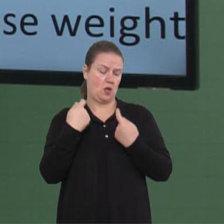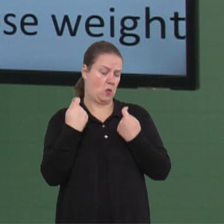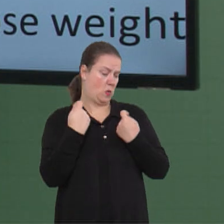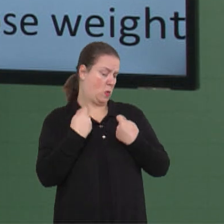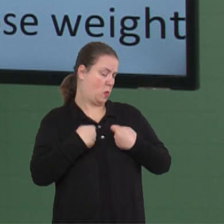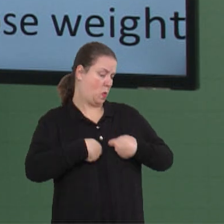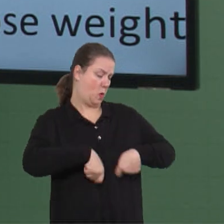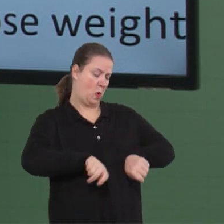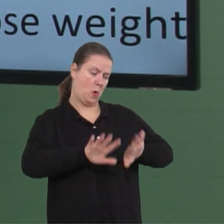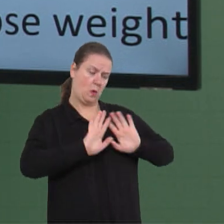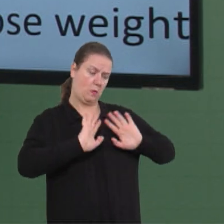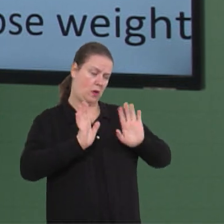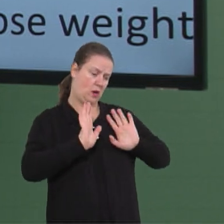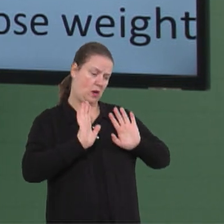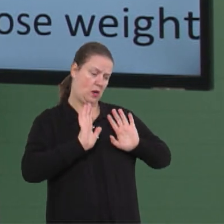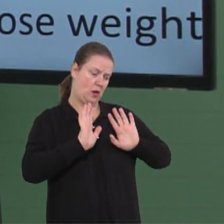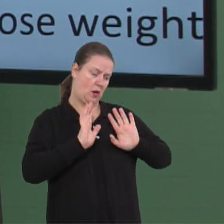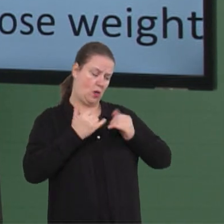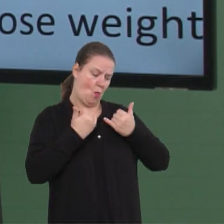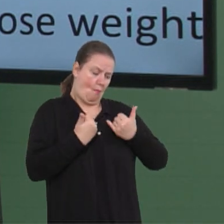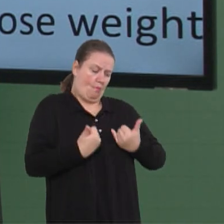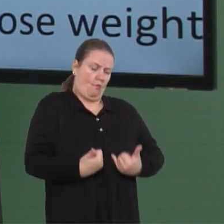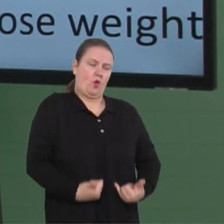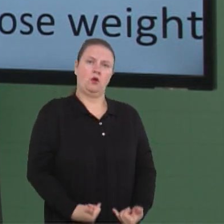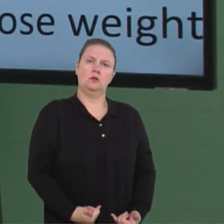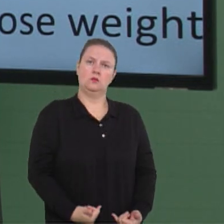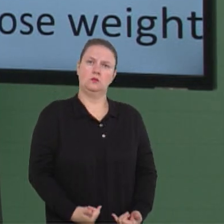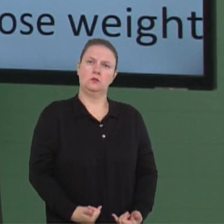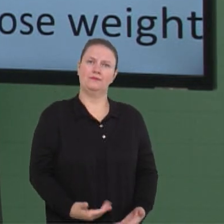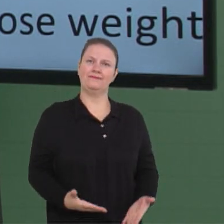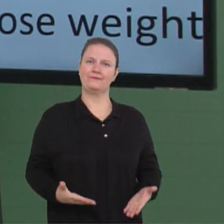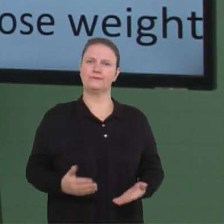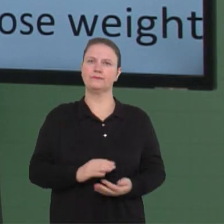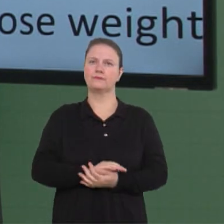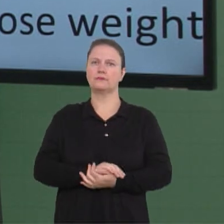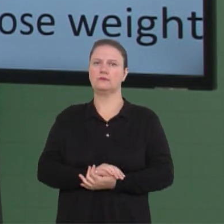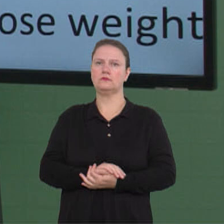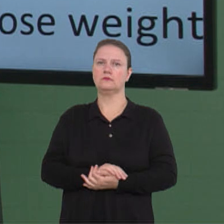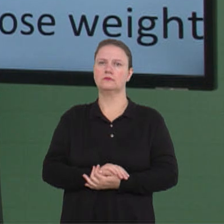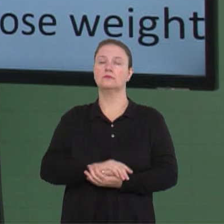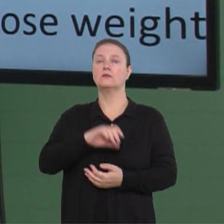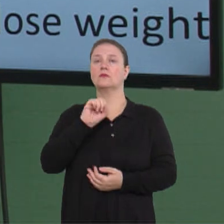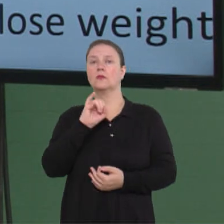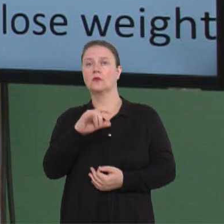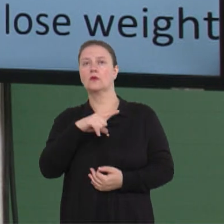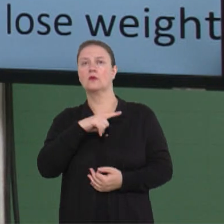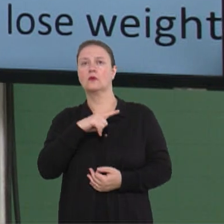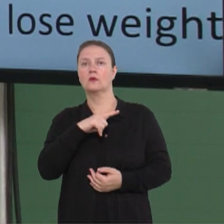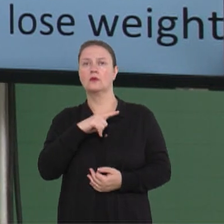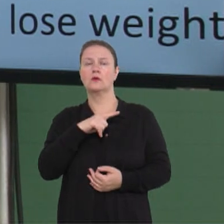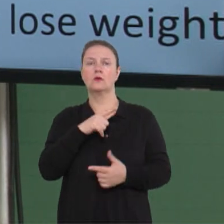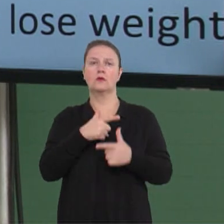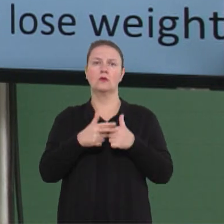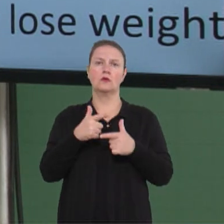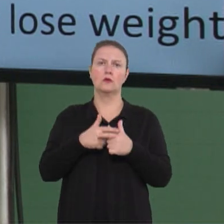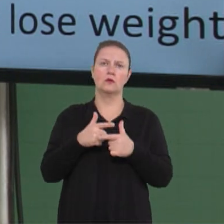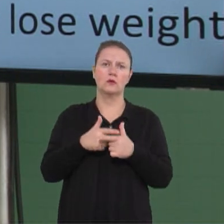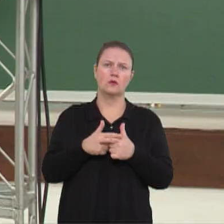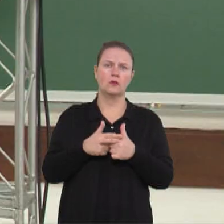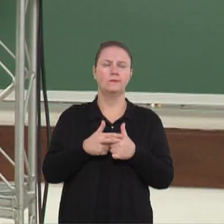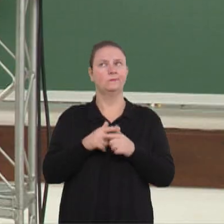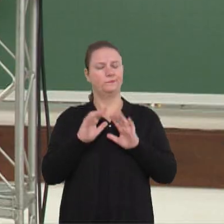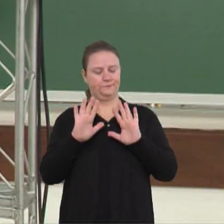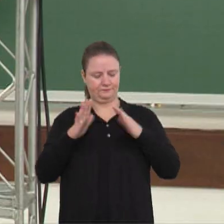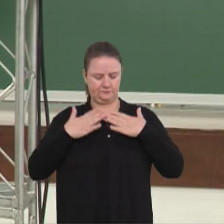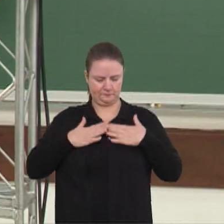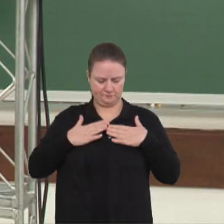então a oi nilde chocante caso haja algum problema falo muito para os meus alunos isso